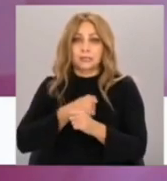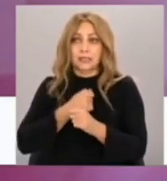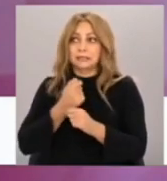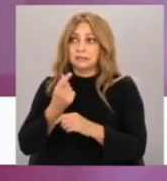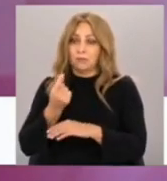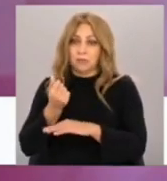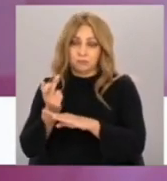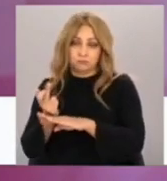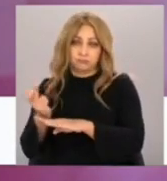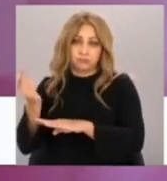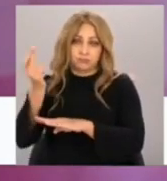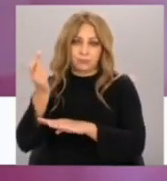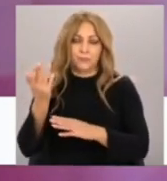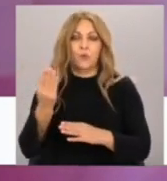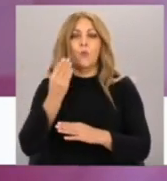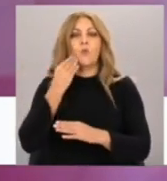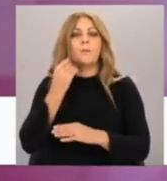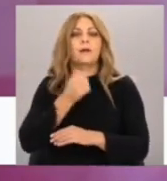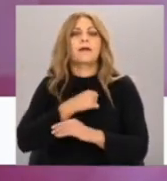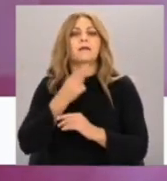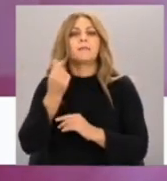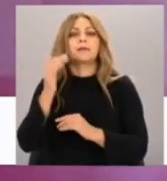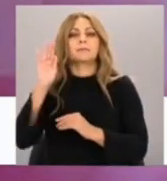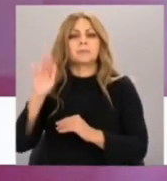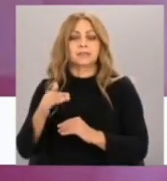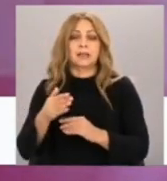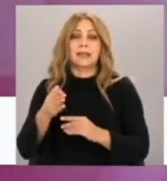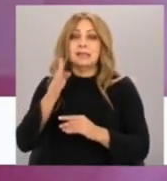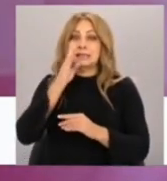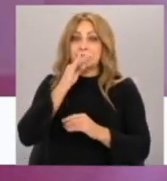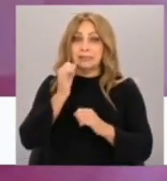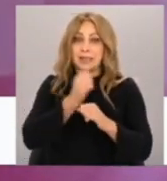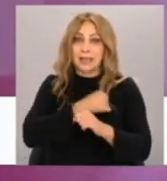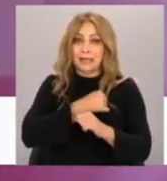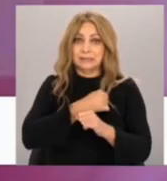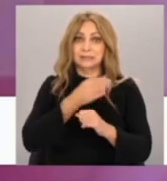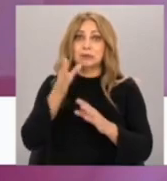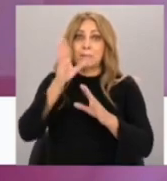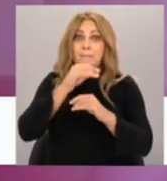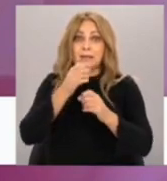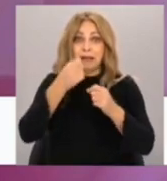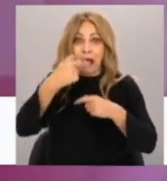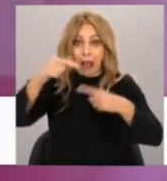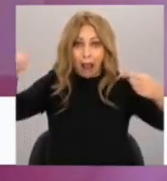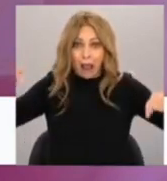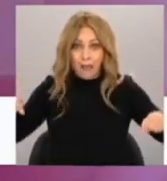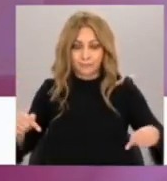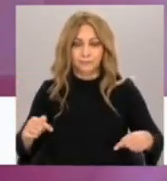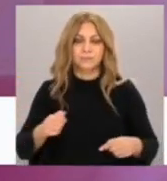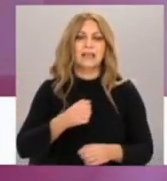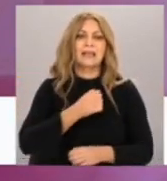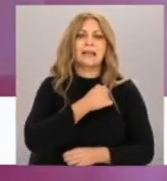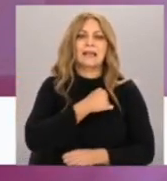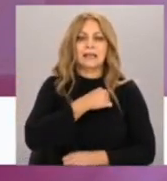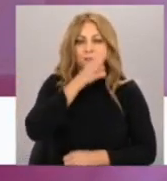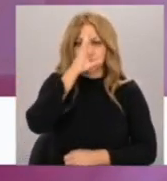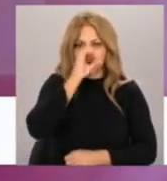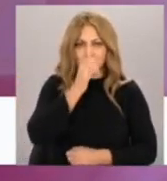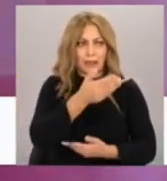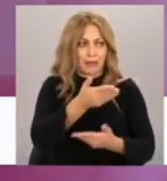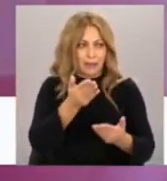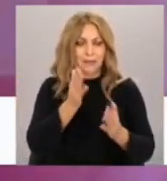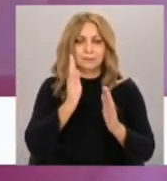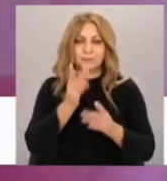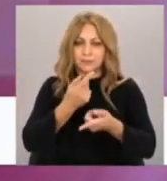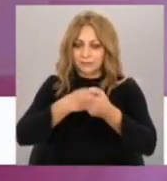mulher mais rápido a fazer os seus pés as casas é ver mais casas disponíveis portanto os imóveis os tá tão desocupado tem que ir imediatamente para o mercado os terrenos estão